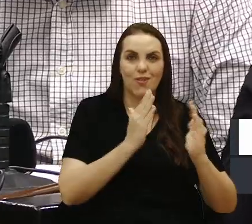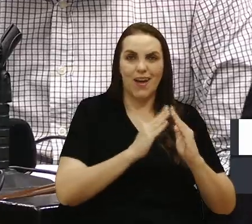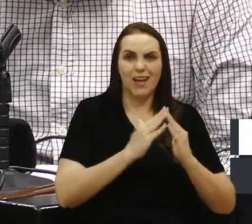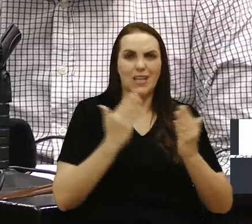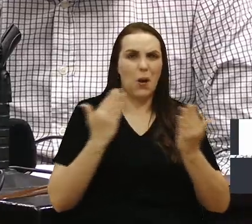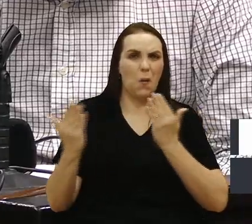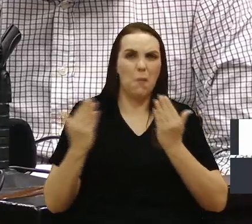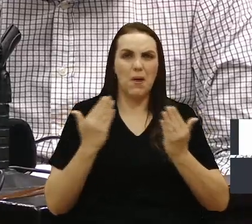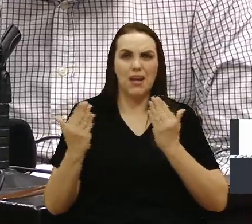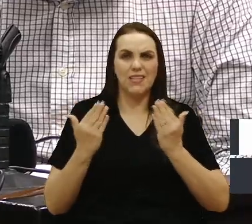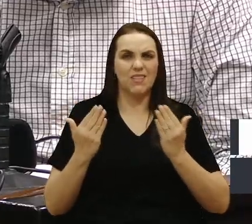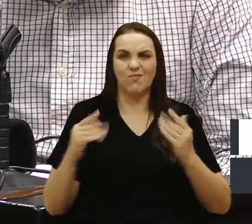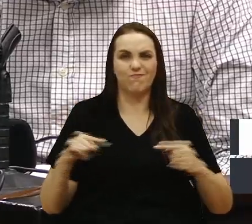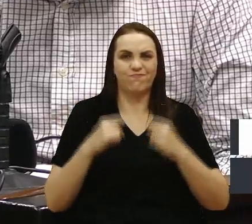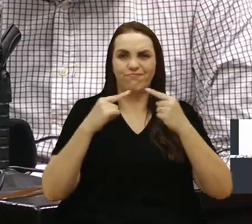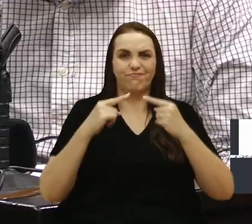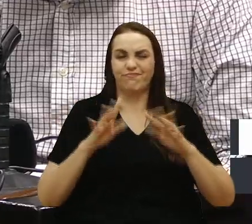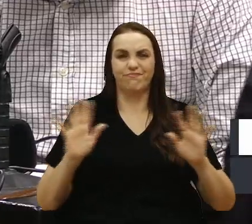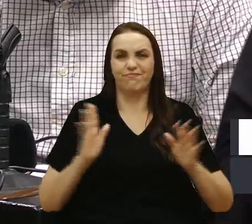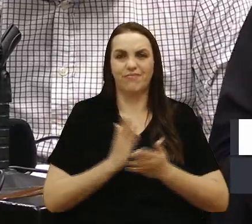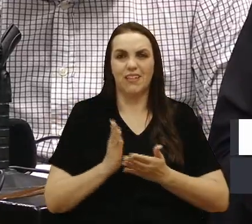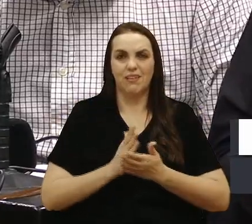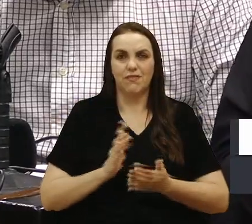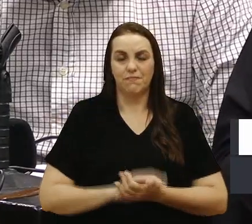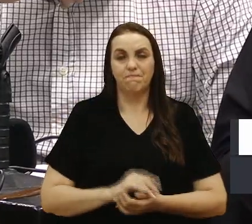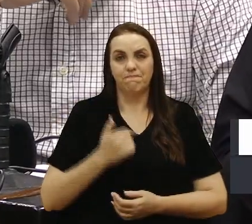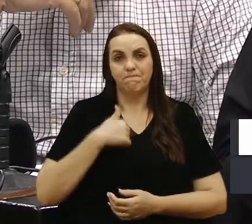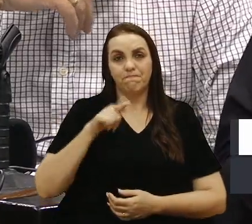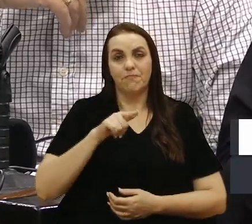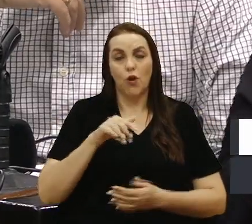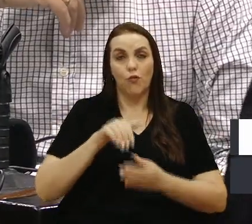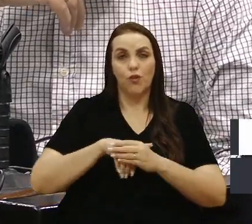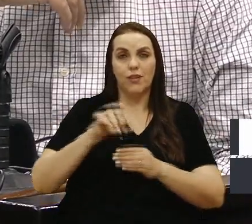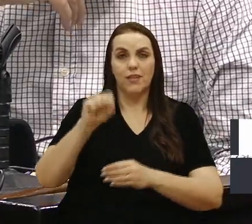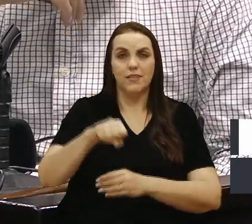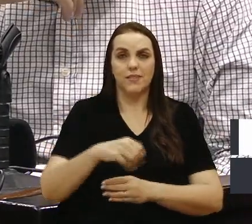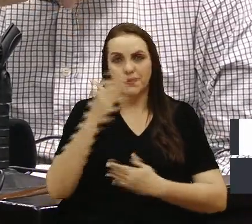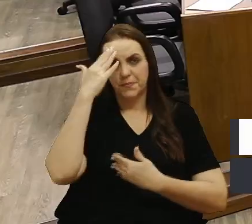que não tem fundamento. Mas seria isso, votarei favorável. Obrigado, senhor presidente. Obrigado, vereador Pedro.